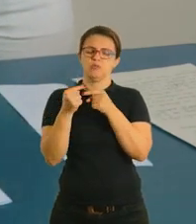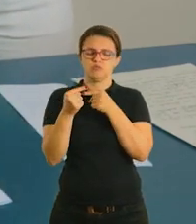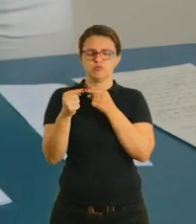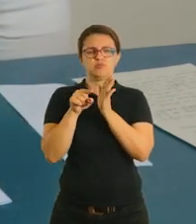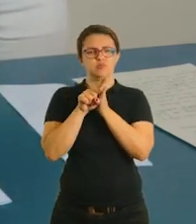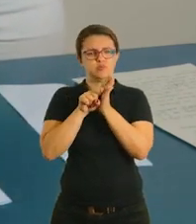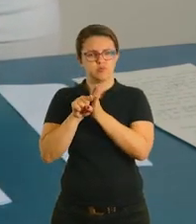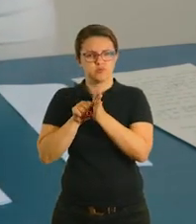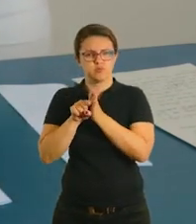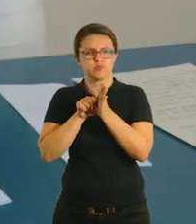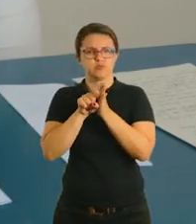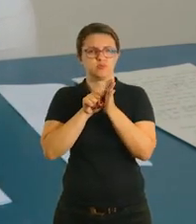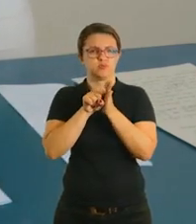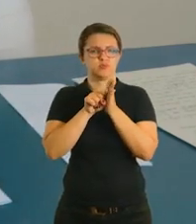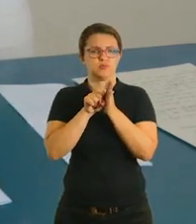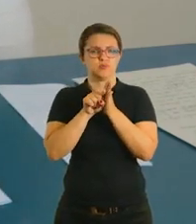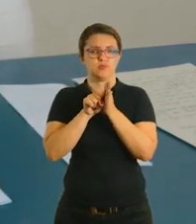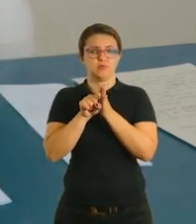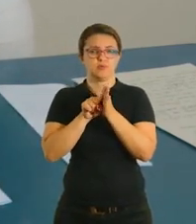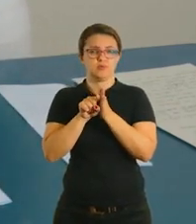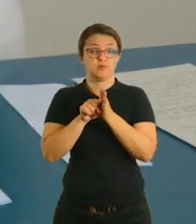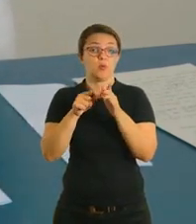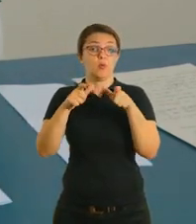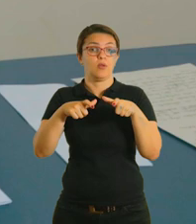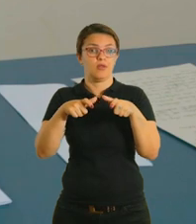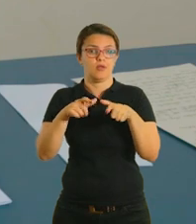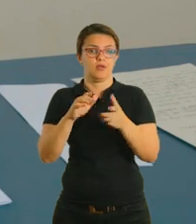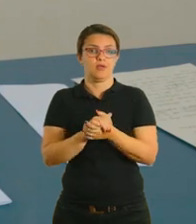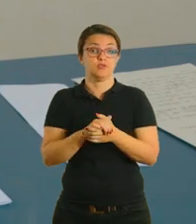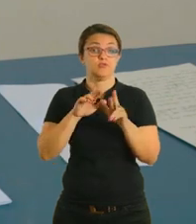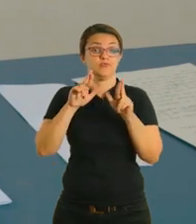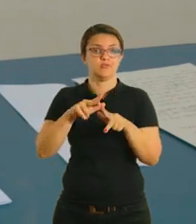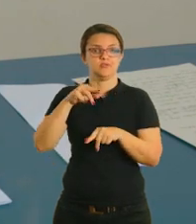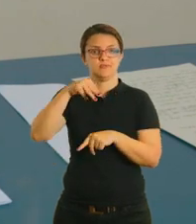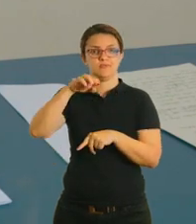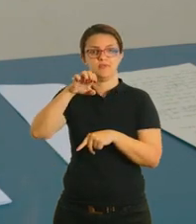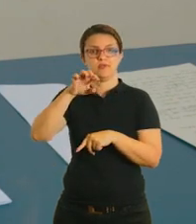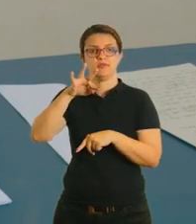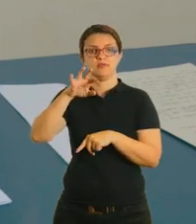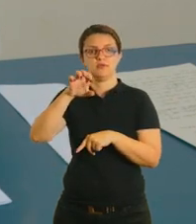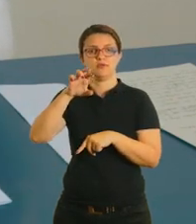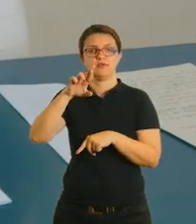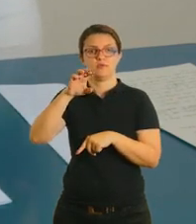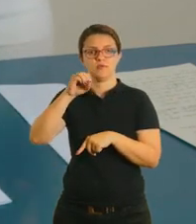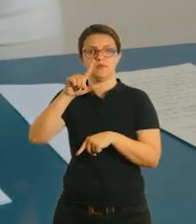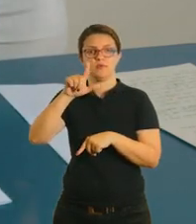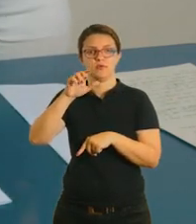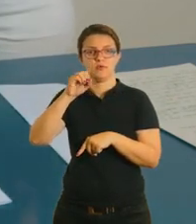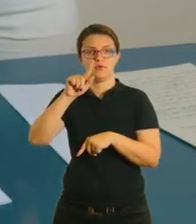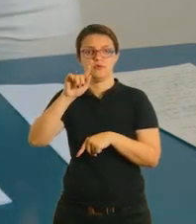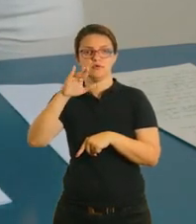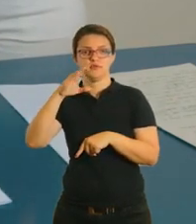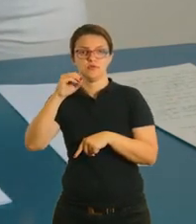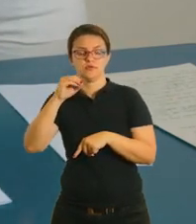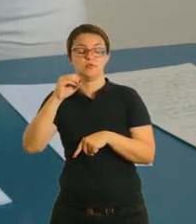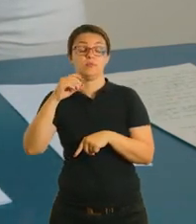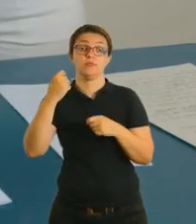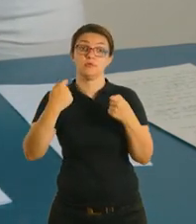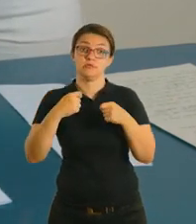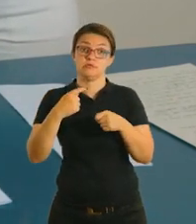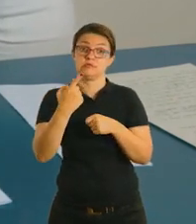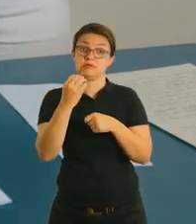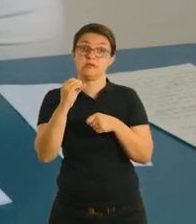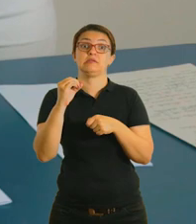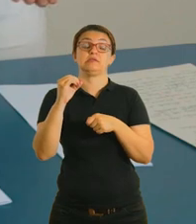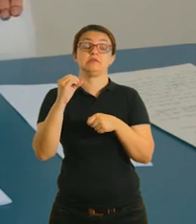determinado local. Não é a mesma coisa do tempo meteorológico. O tempo meteorológico influencia o clima, tá? Mas ele tem que ser um estudo de pelo menos 10